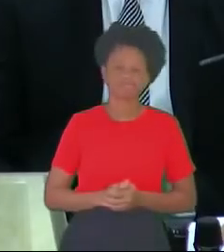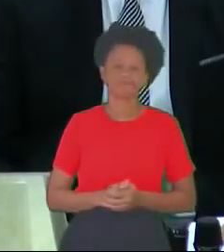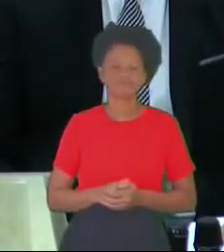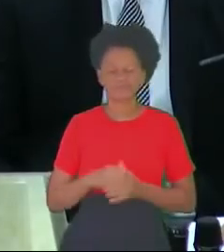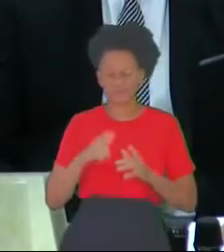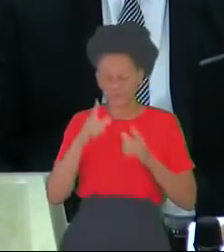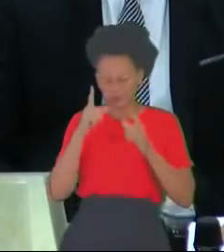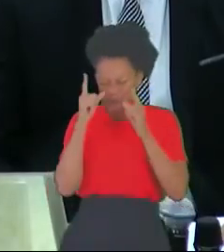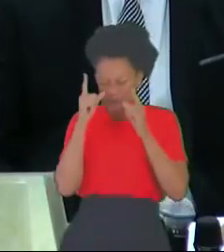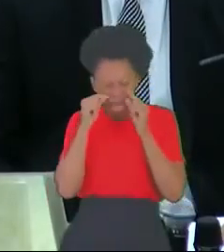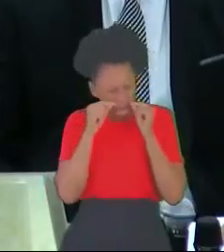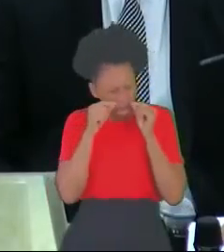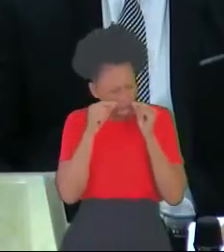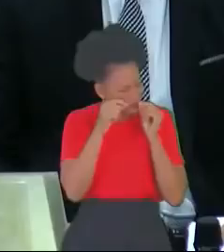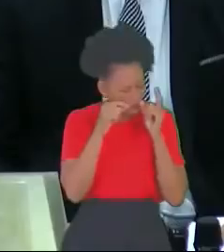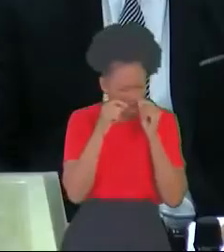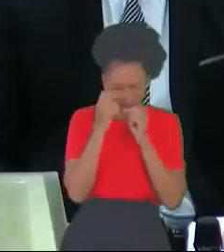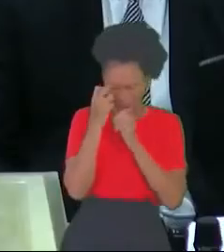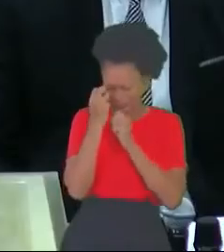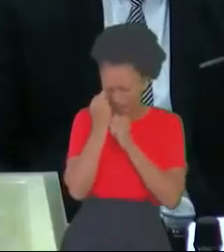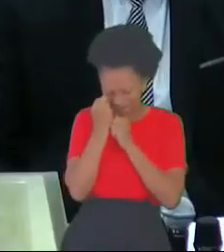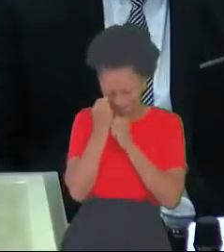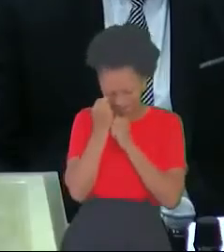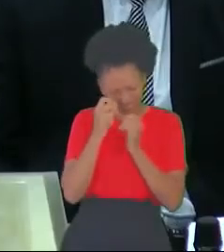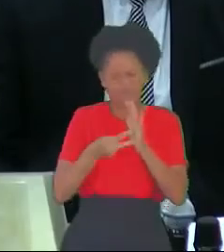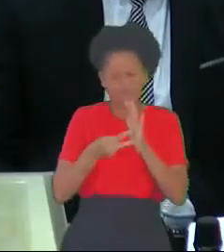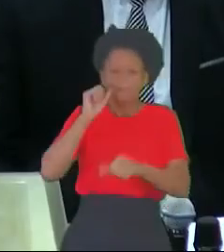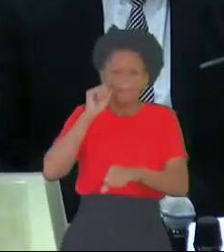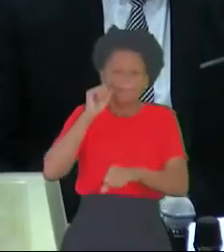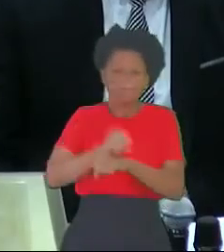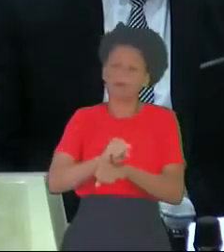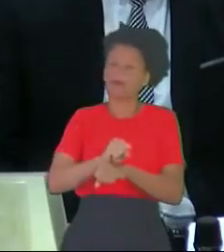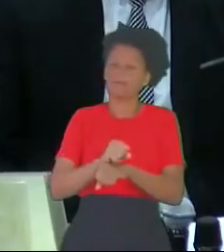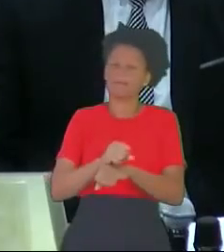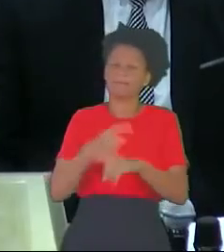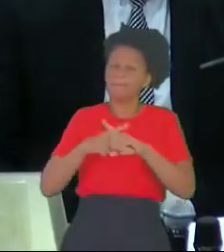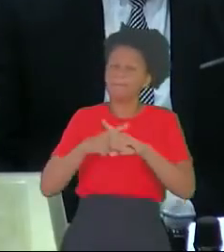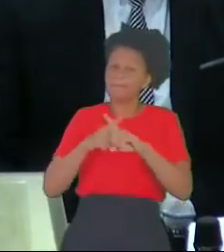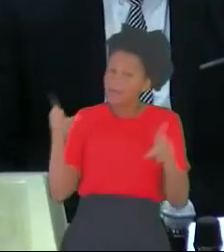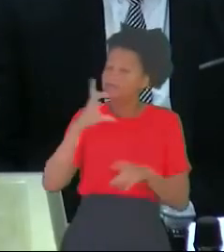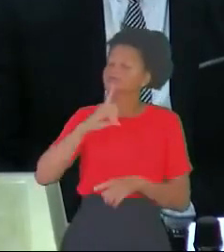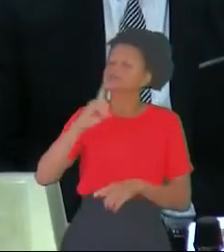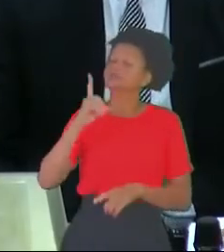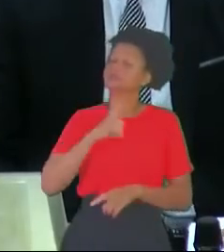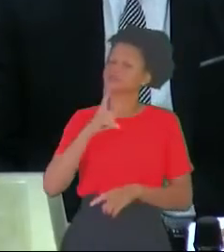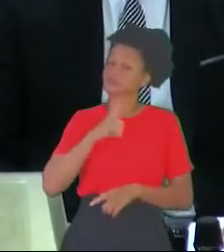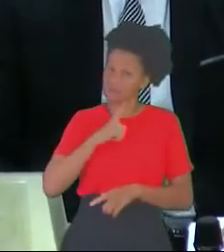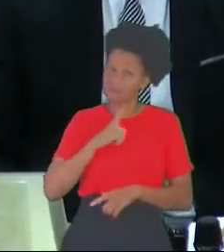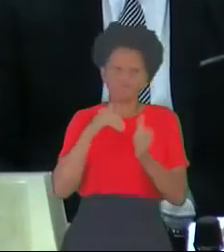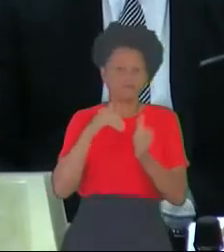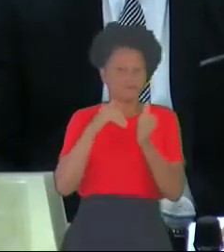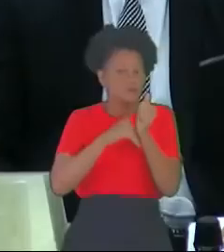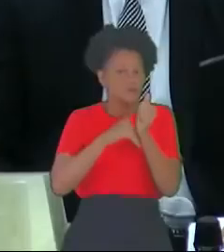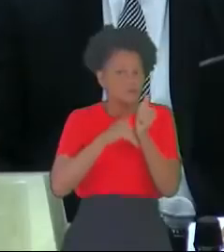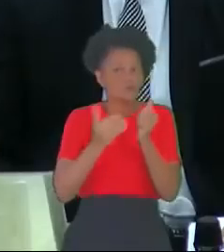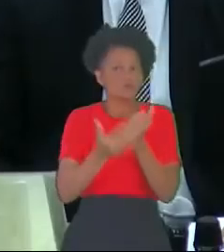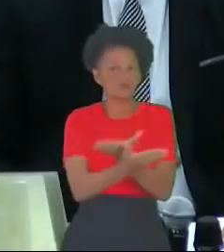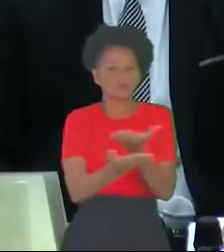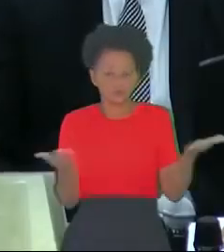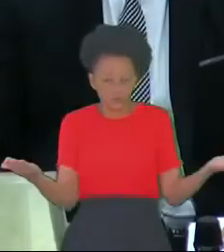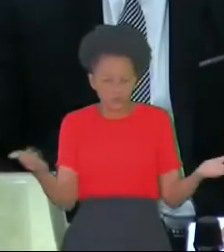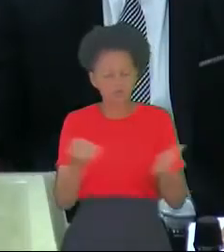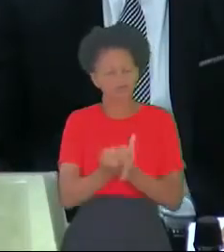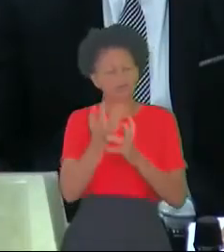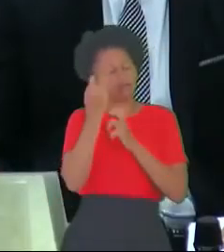Tosquenejaram todas. Aleluia. Mas Deus traz um segredo para nós. Até para nós que estamos